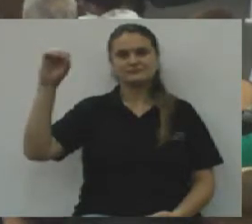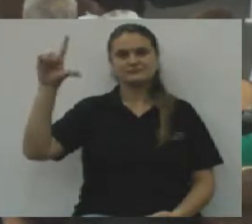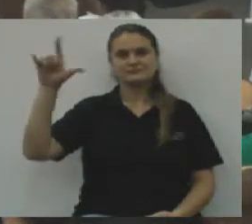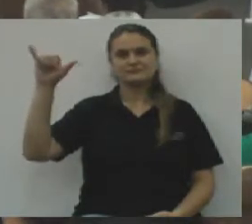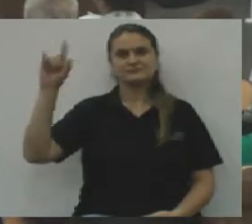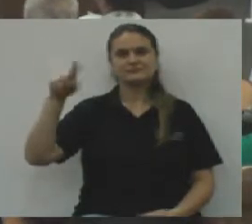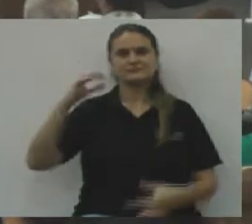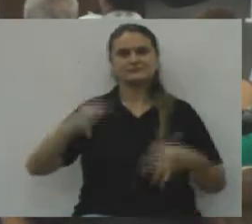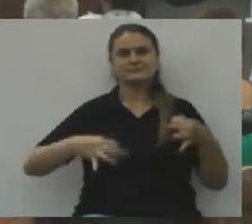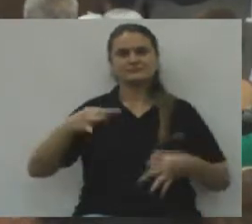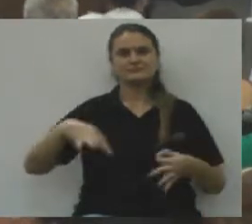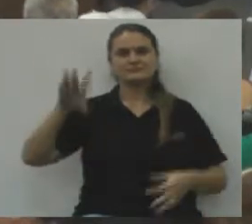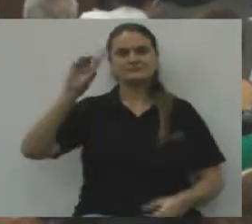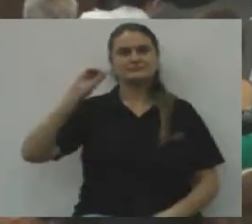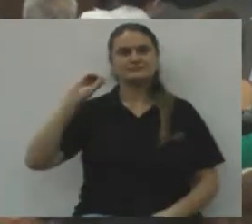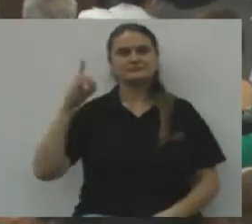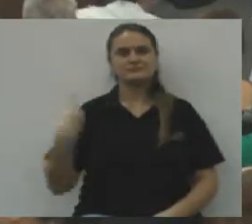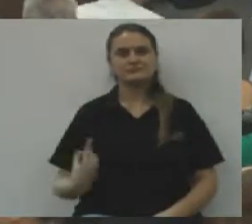da Vitória.